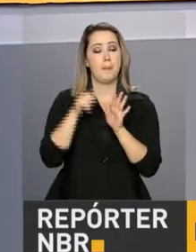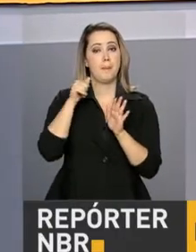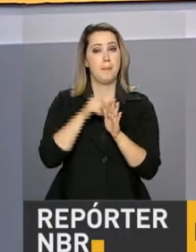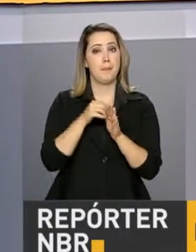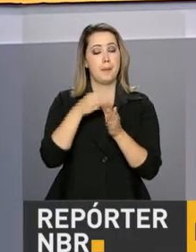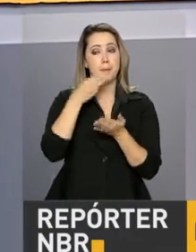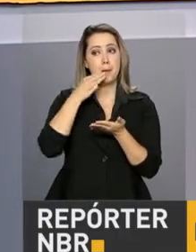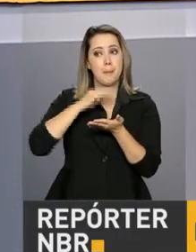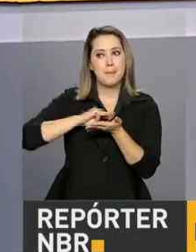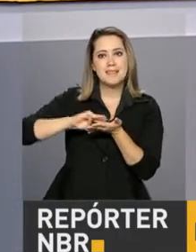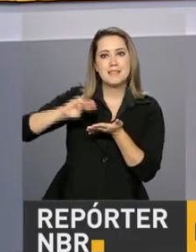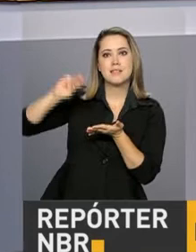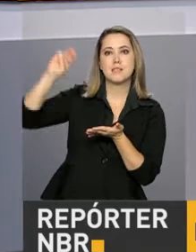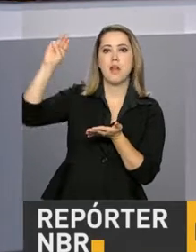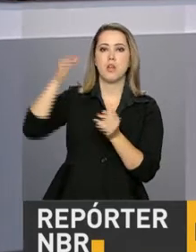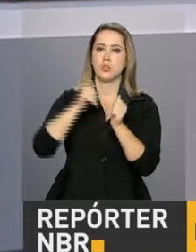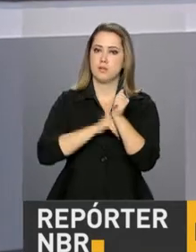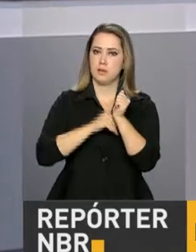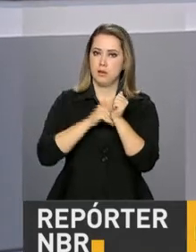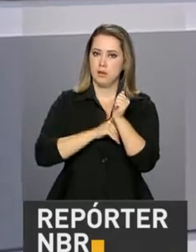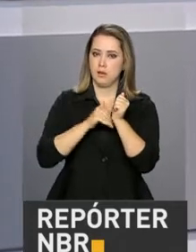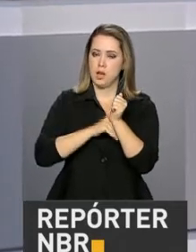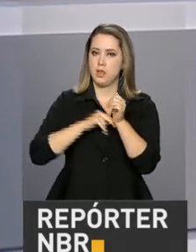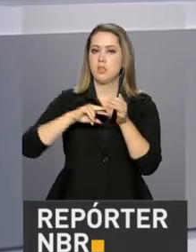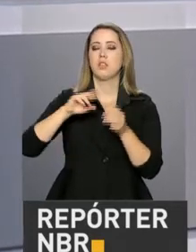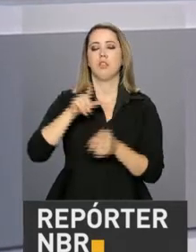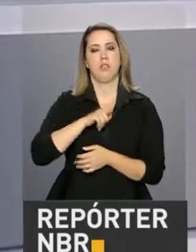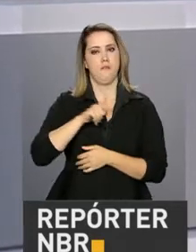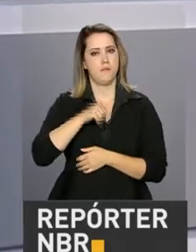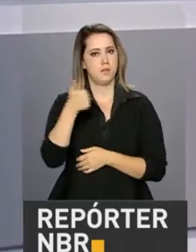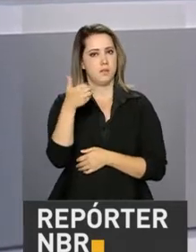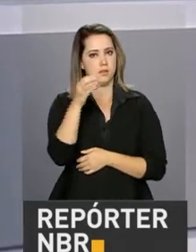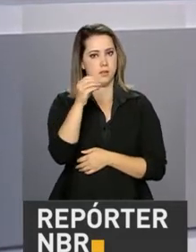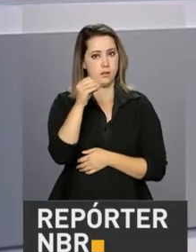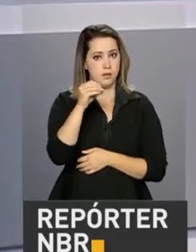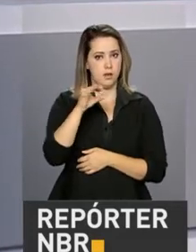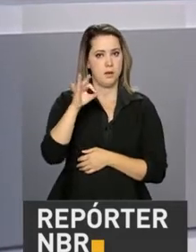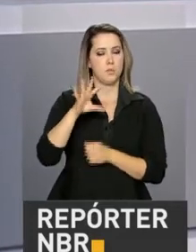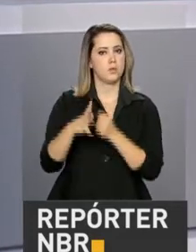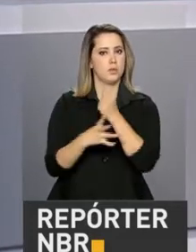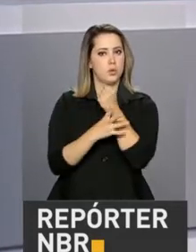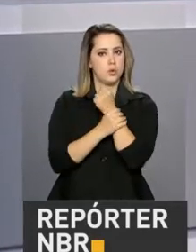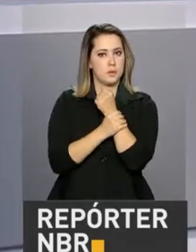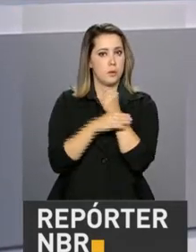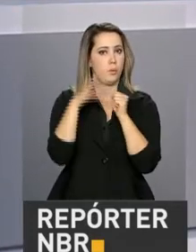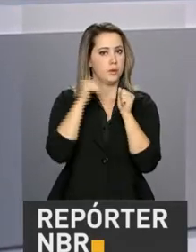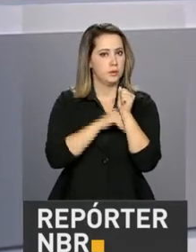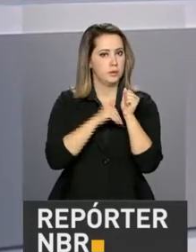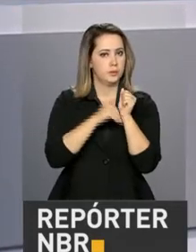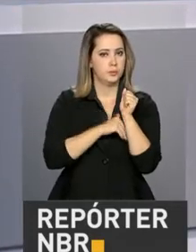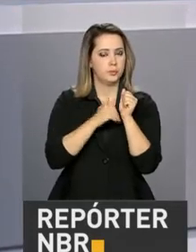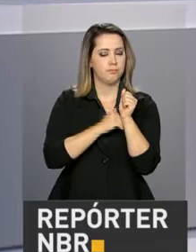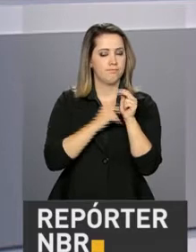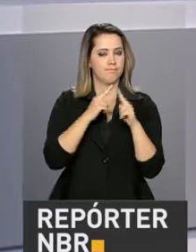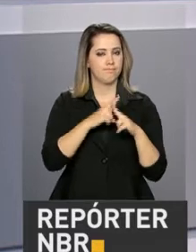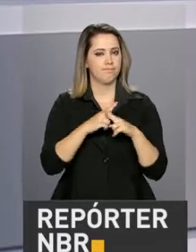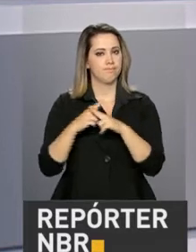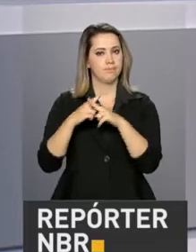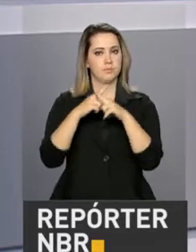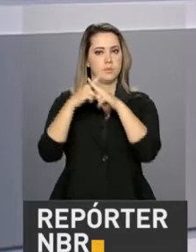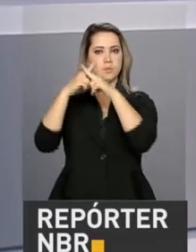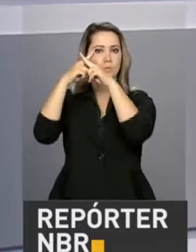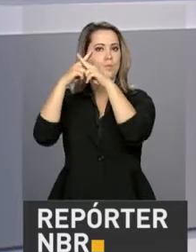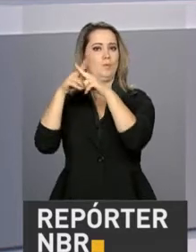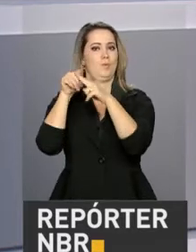transmissão criptografada, ou seja, com 100% de segurança e sigilo, do satélite geoestacionário de defesa e